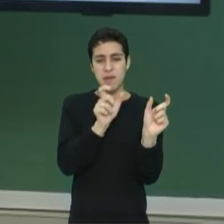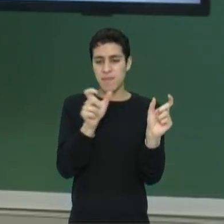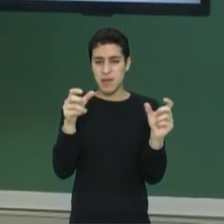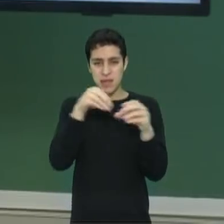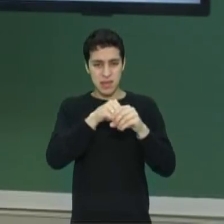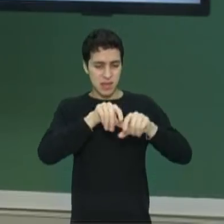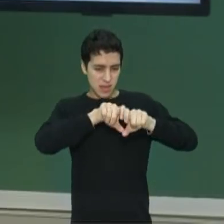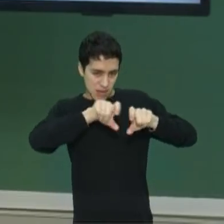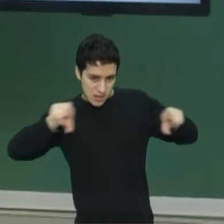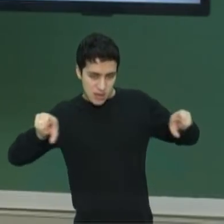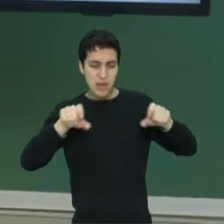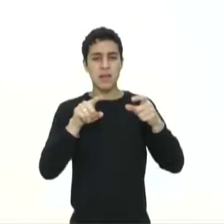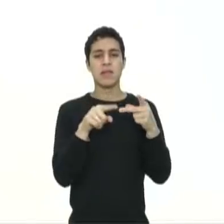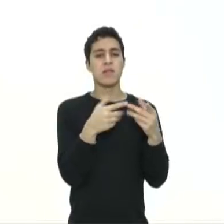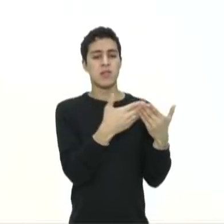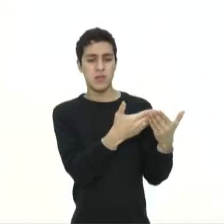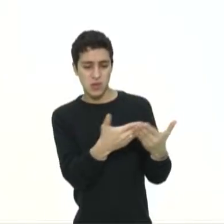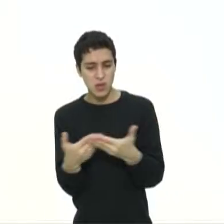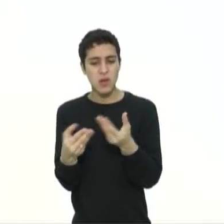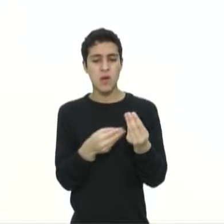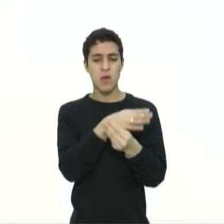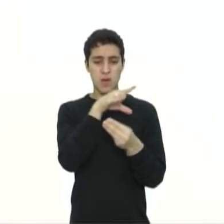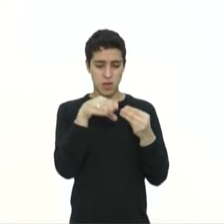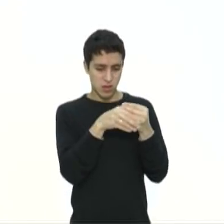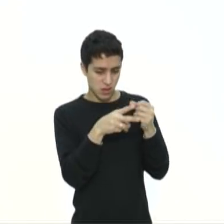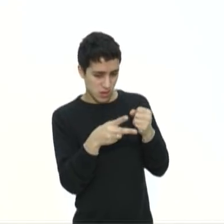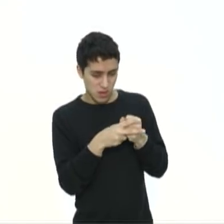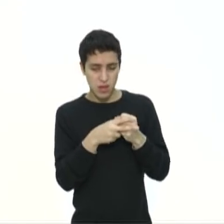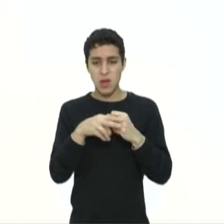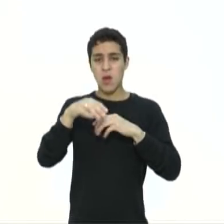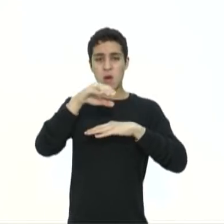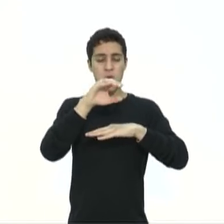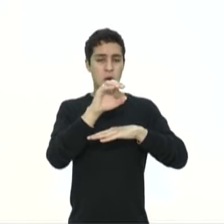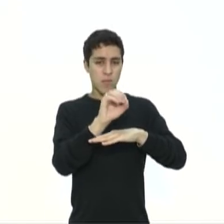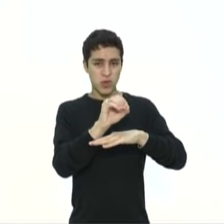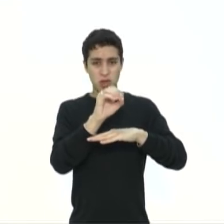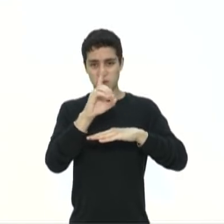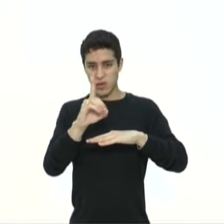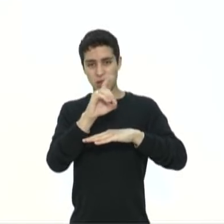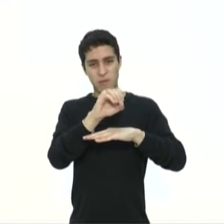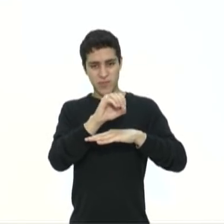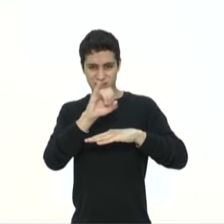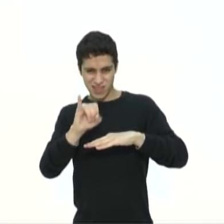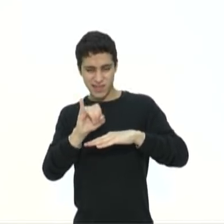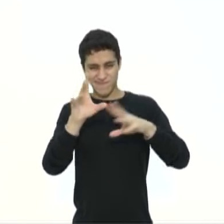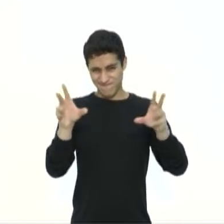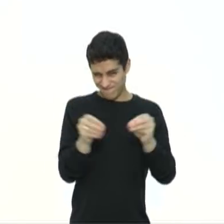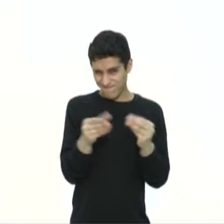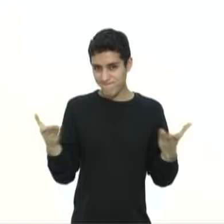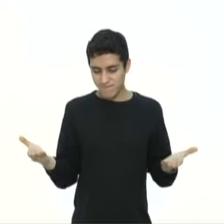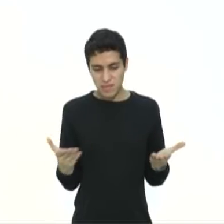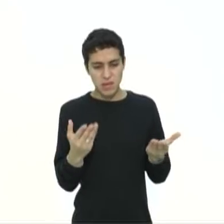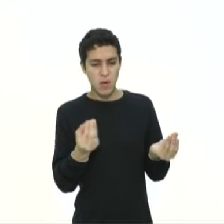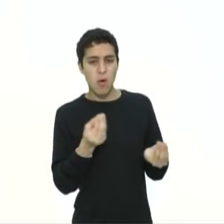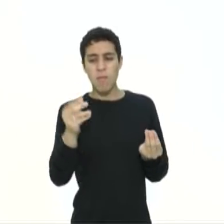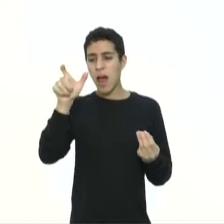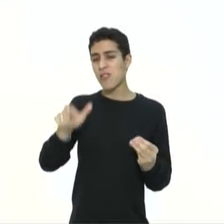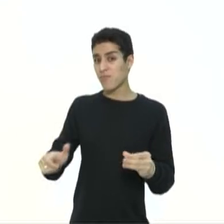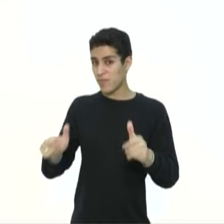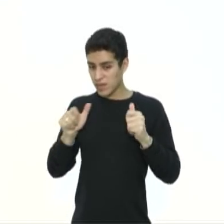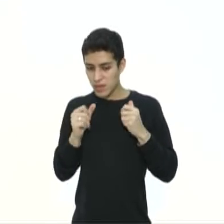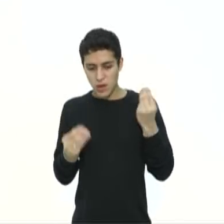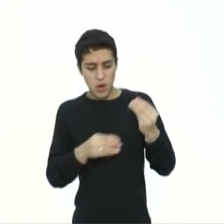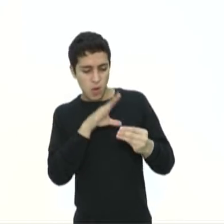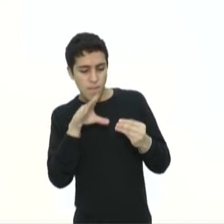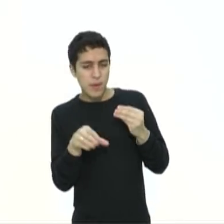da oração, estudamos os complementos verbais, objeto direto e indireto, né, e agente da passiva, estudamos um pouco de